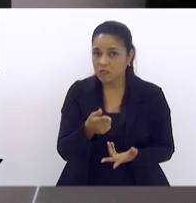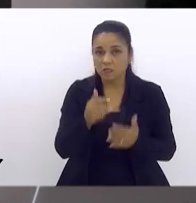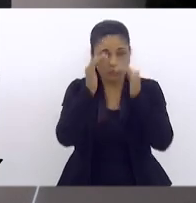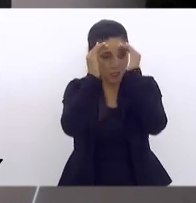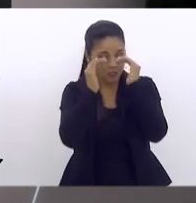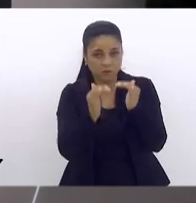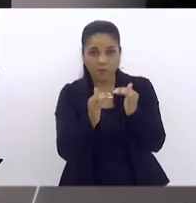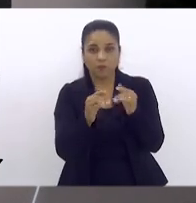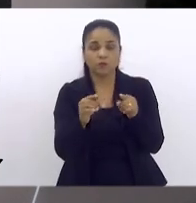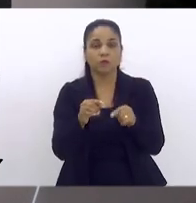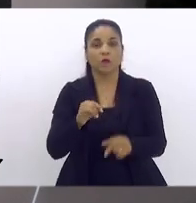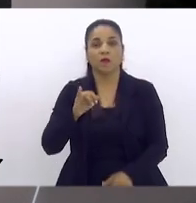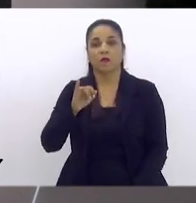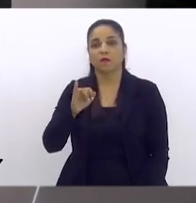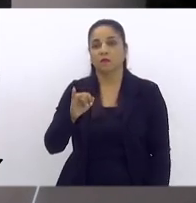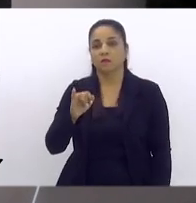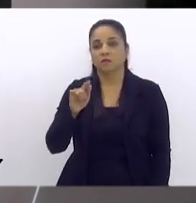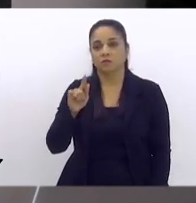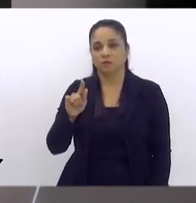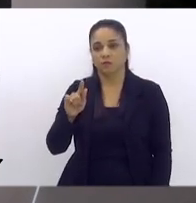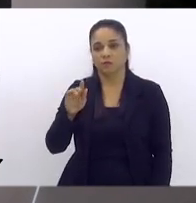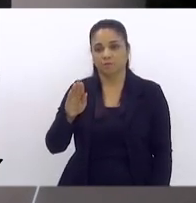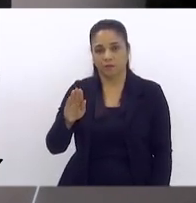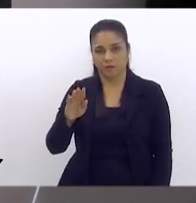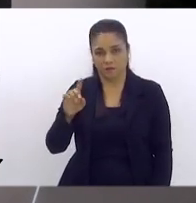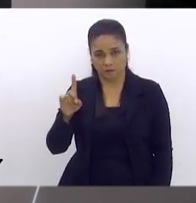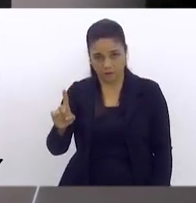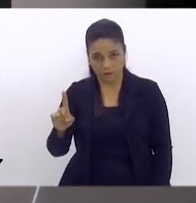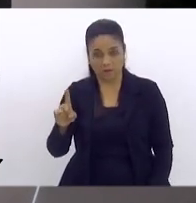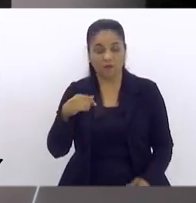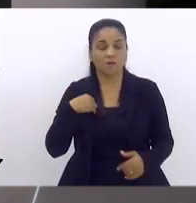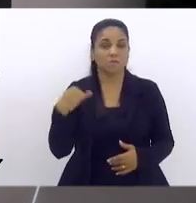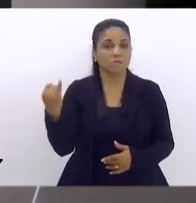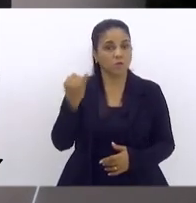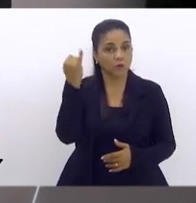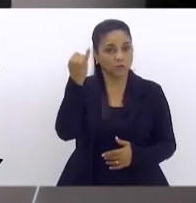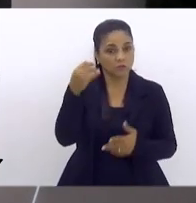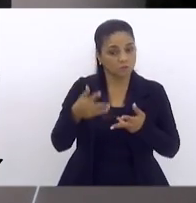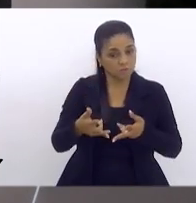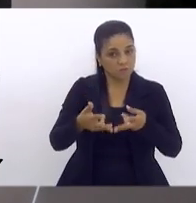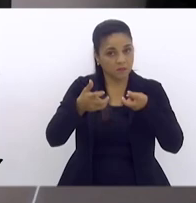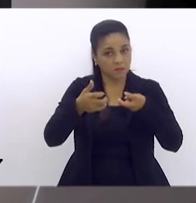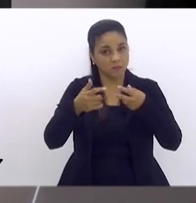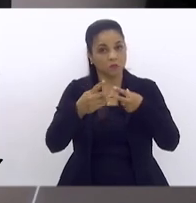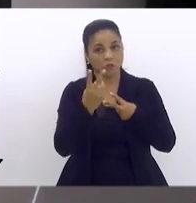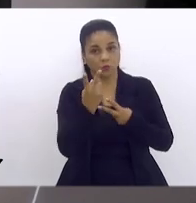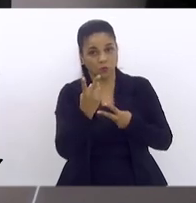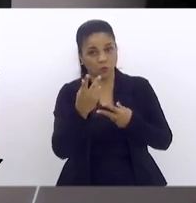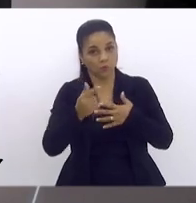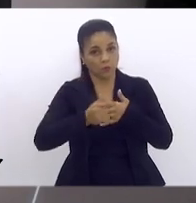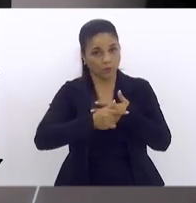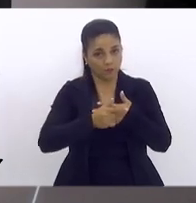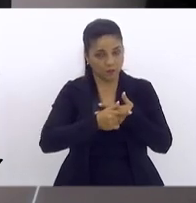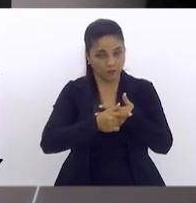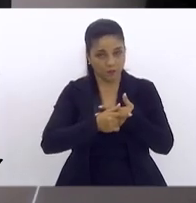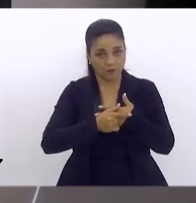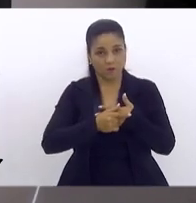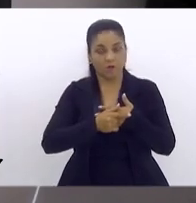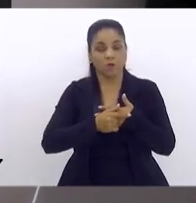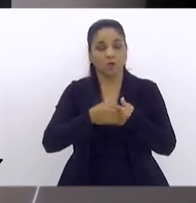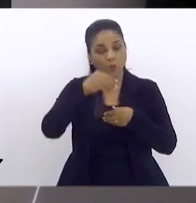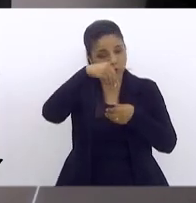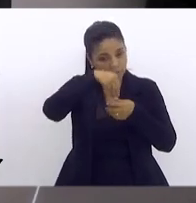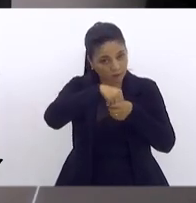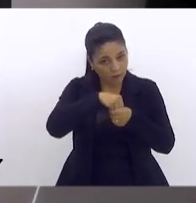a eles depender então o primeiro ponto que eu considero importante é que a gente perceba que existe um duplo papel O interno da gente se adequar nos